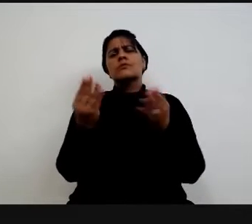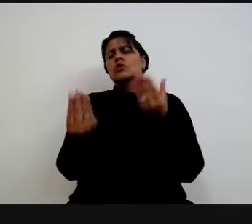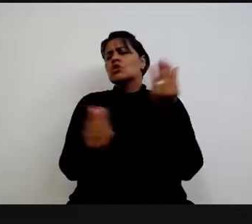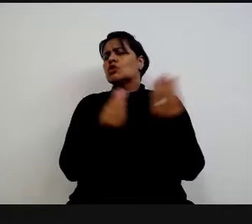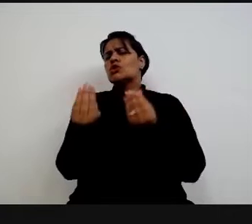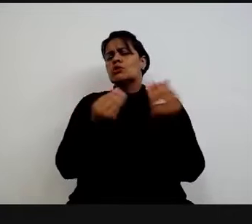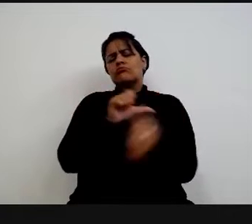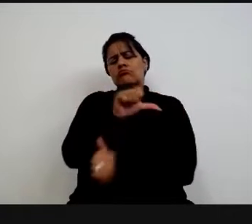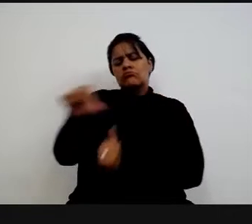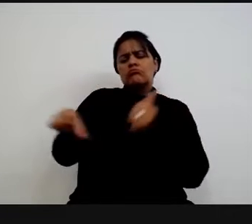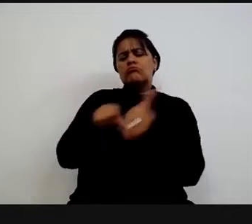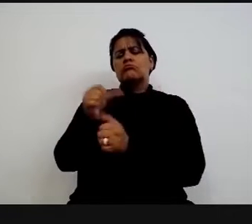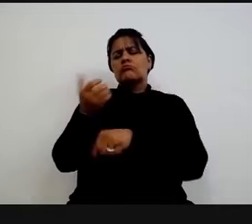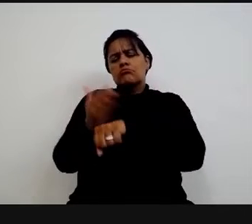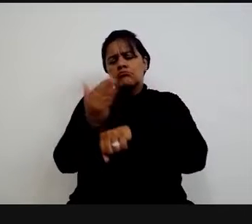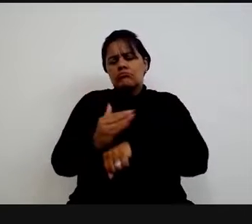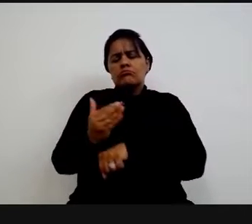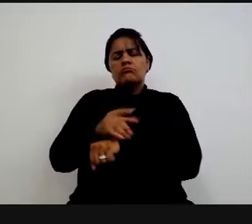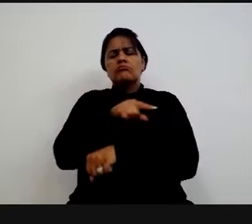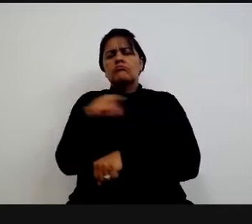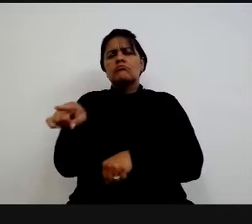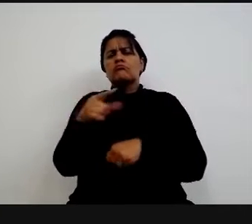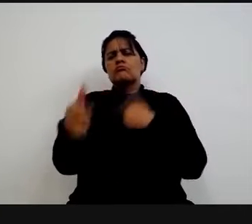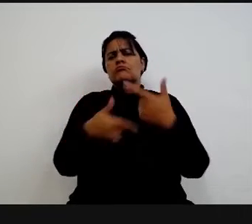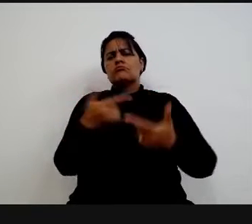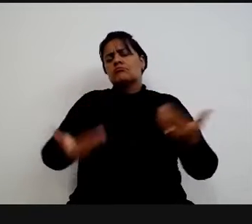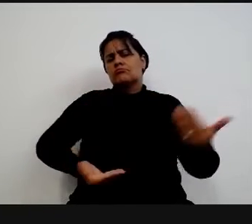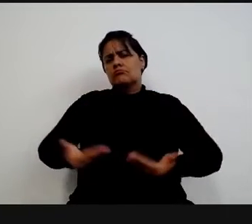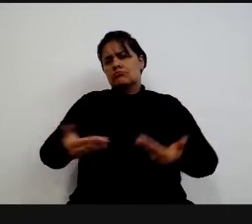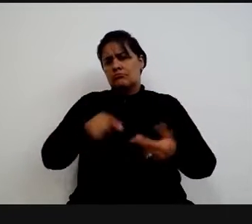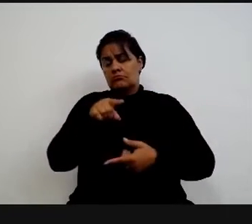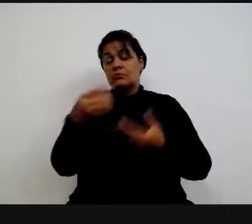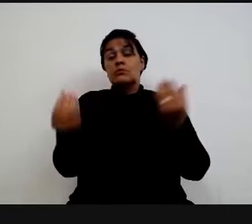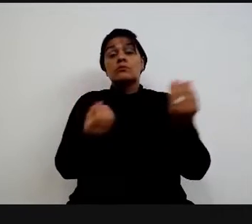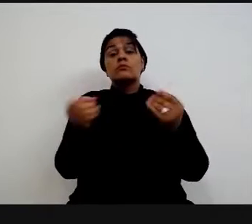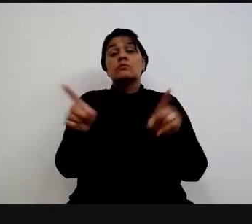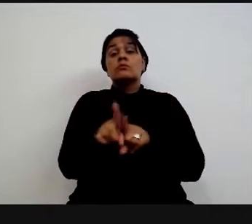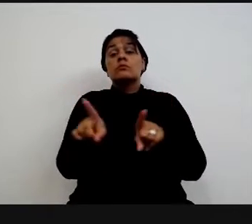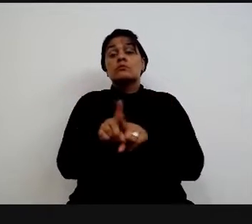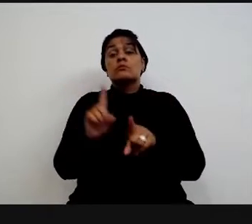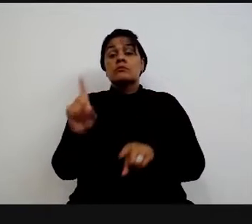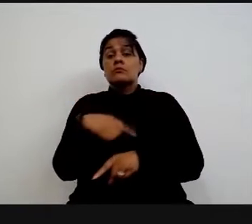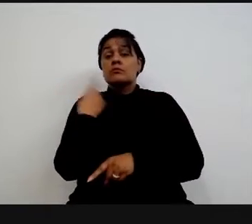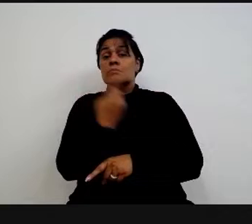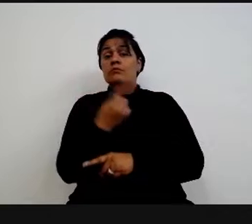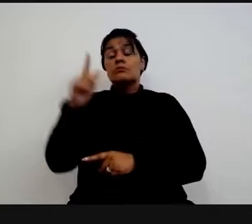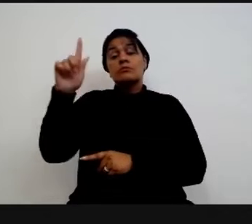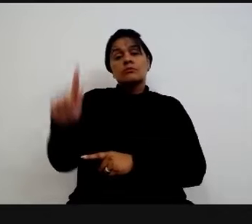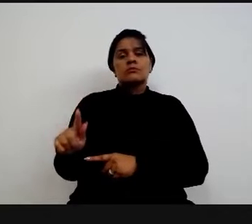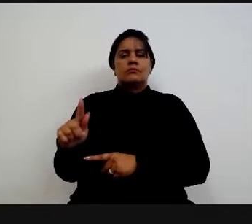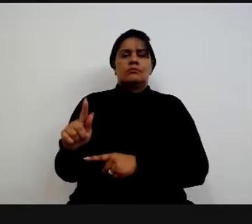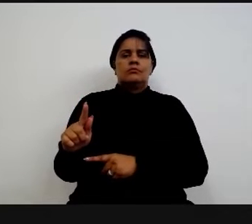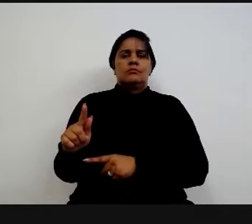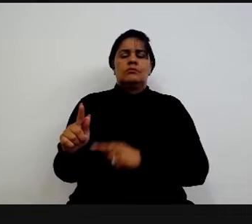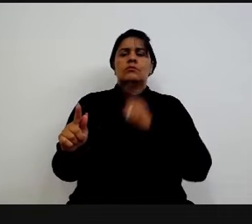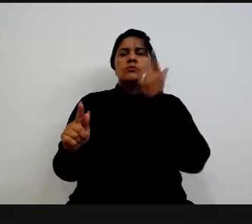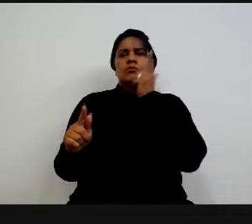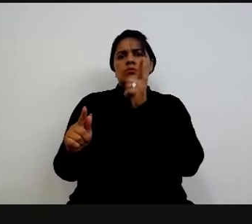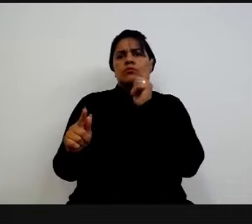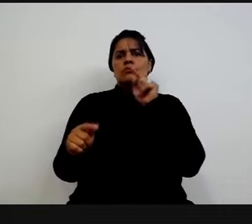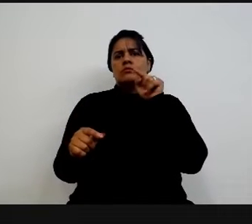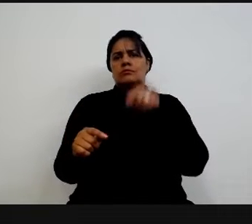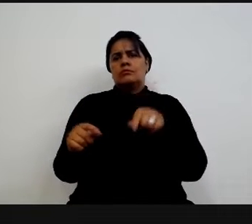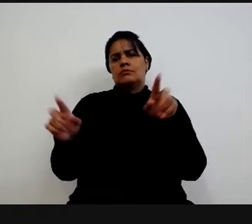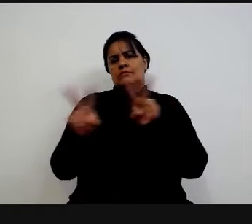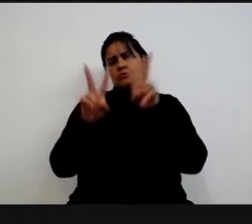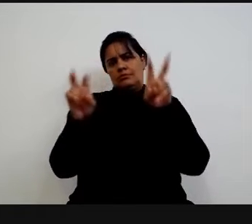nossos servidores para essa transformação digital e, mais que isso, como preparar os nossos gestores para lidar